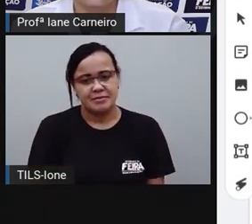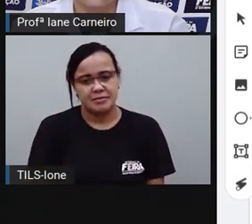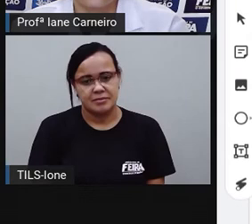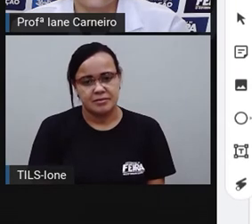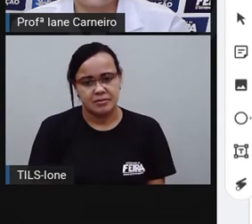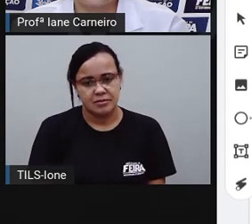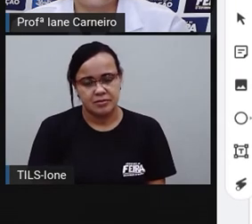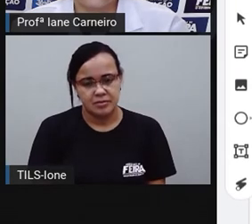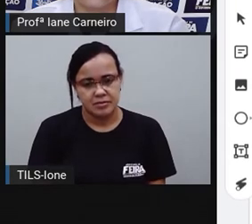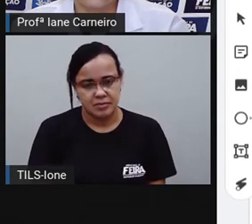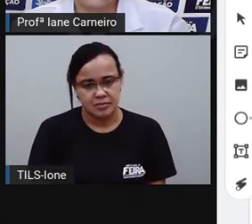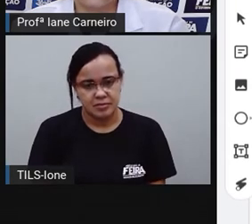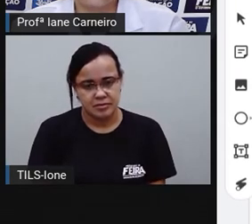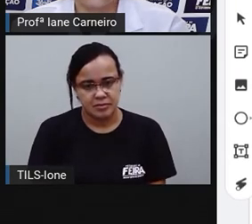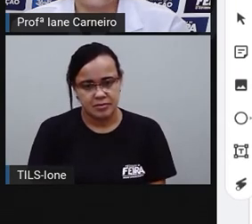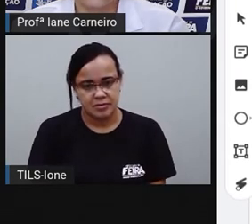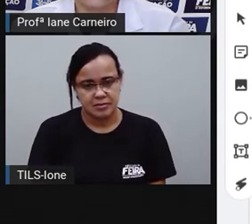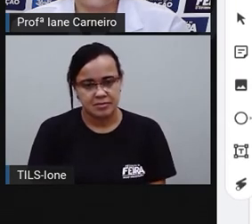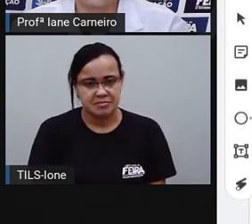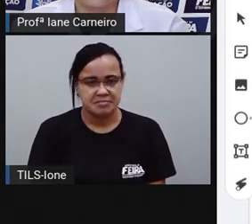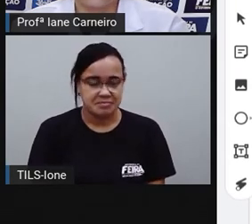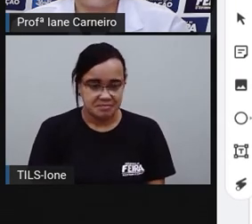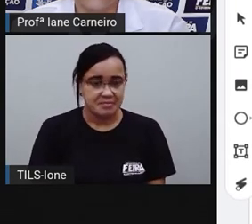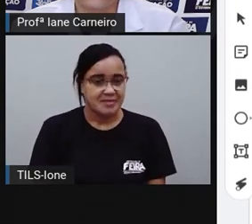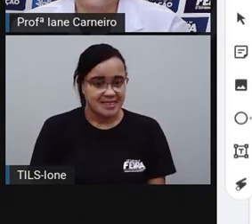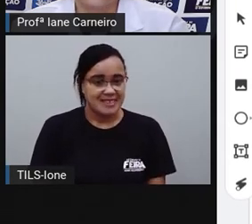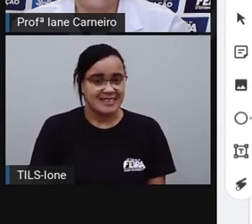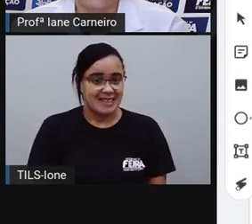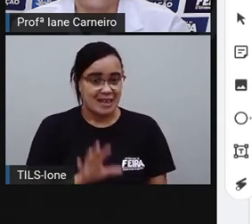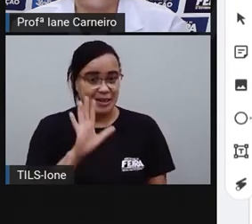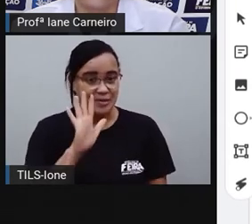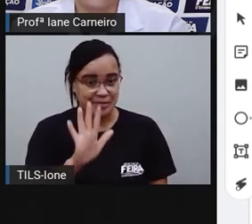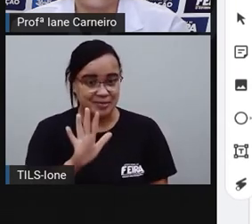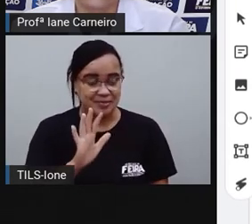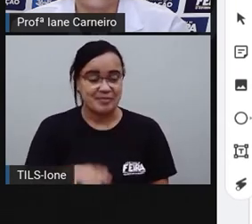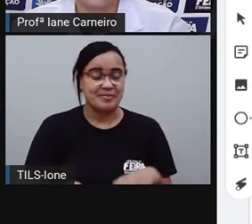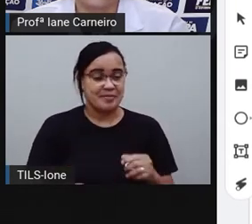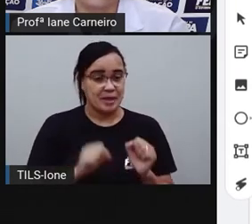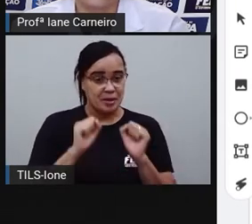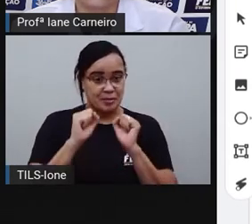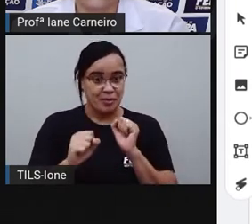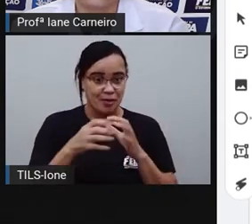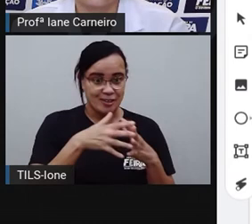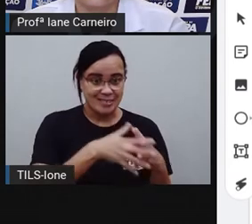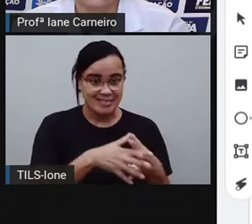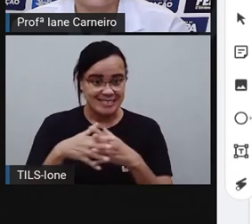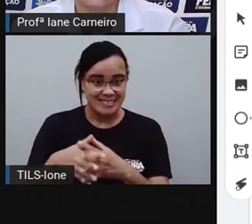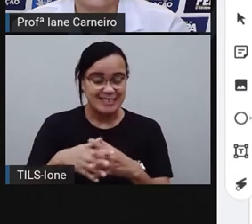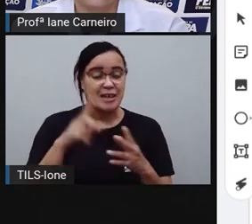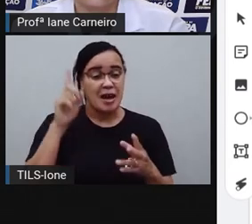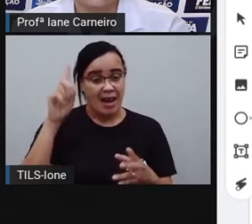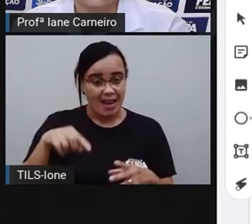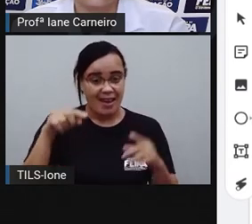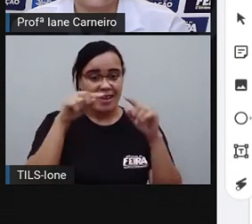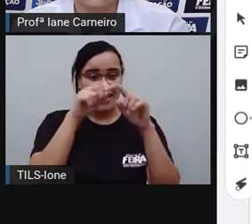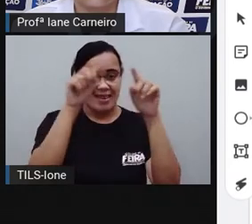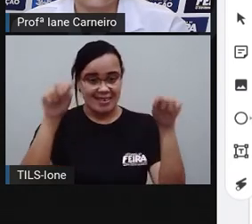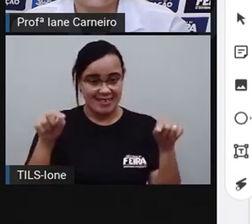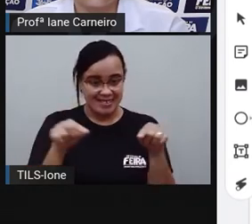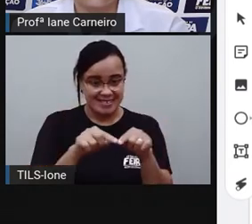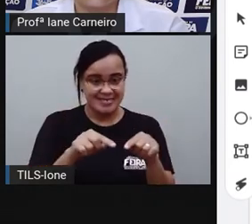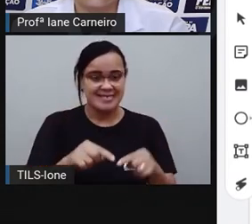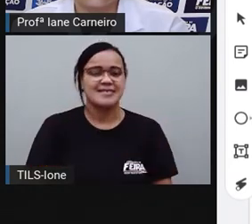Tem uma ilusão de ótica, né? Que a gente parece que é maior, mas é um quadrado. Ó.